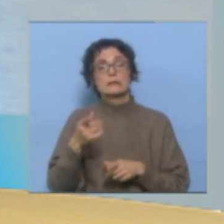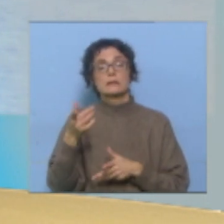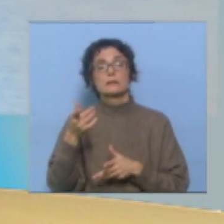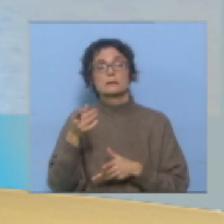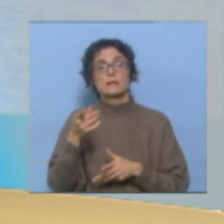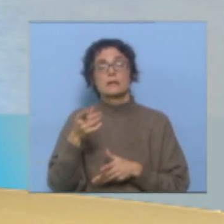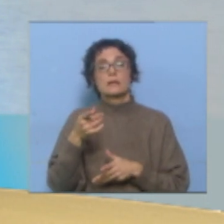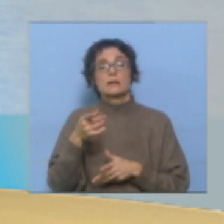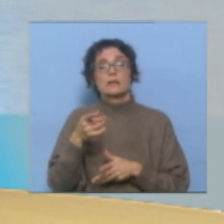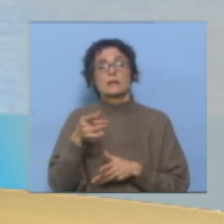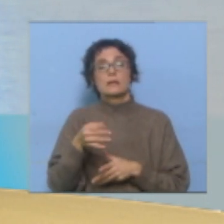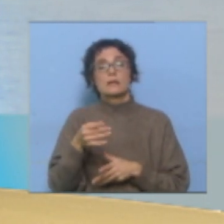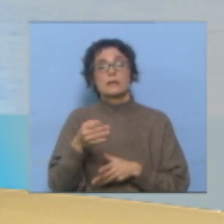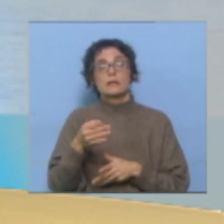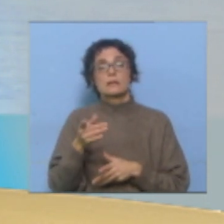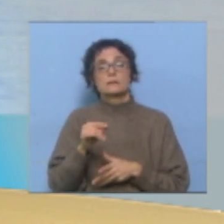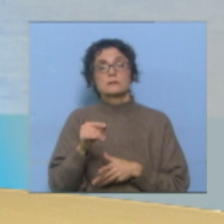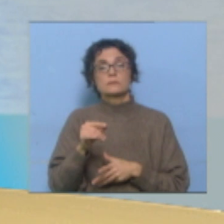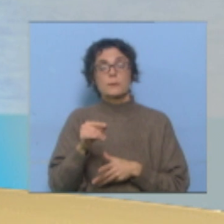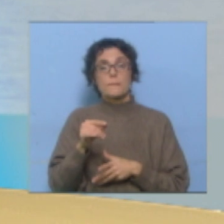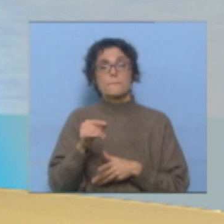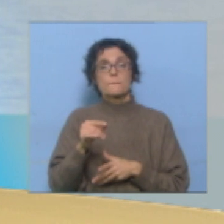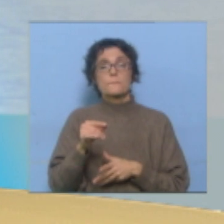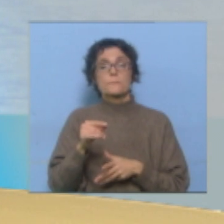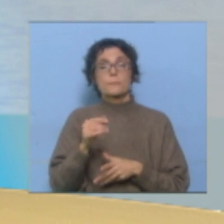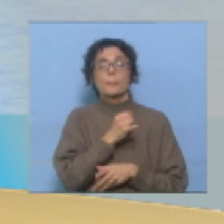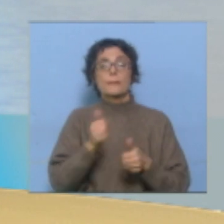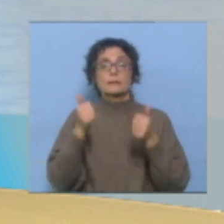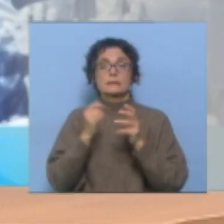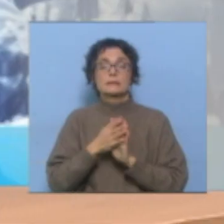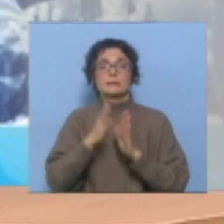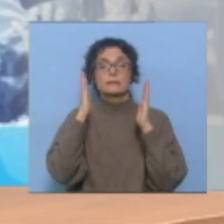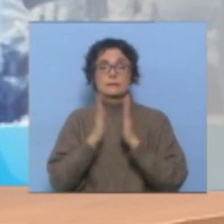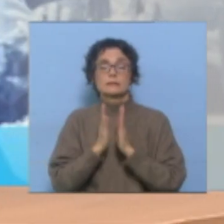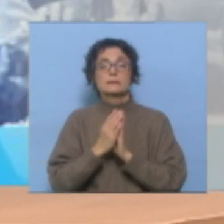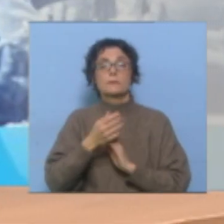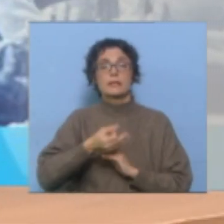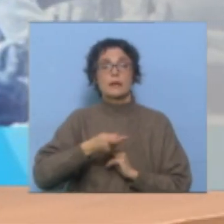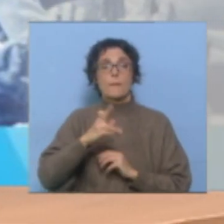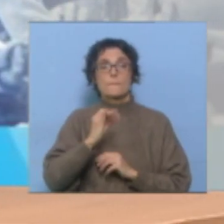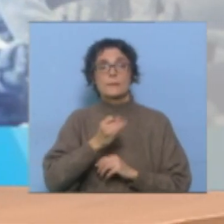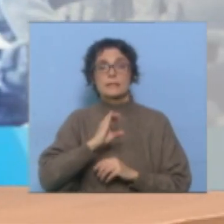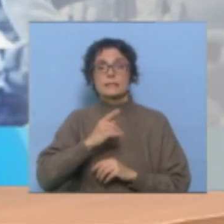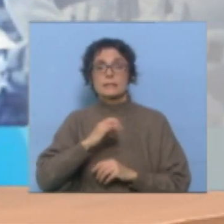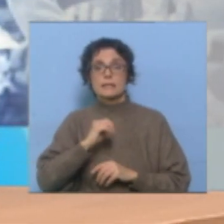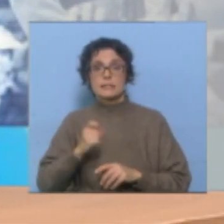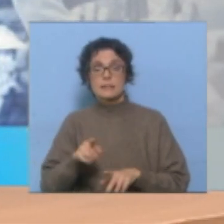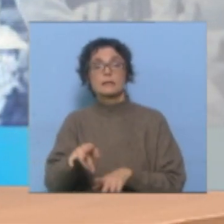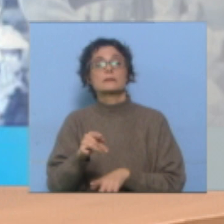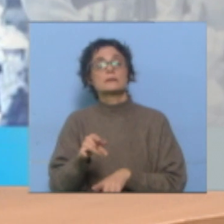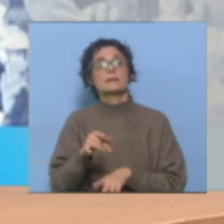de forma muito próxima e ainda na infância, o Dom Américo Aguiar. É verdade. Alguns amigos pediram-me que